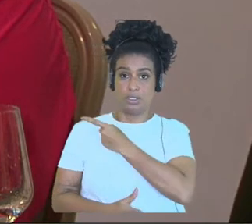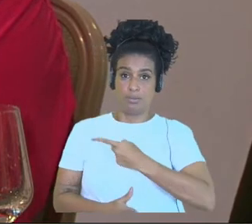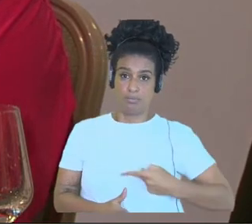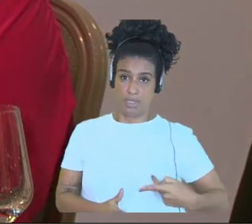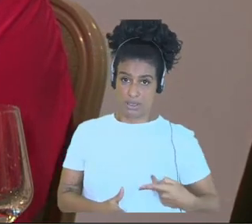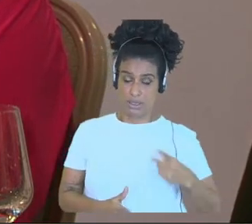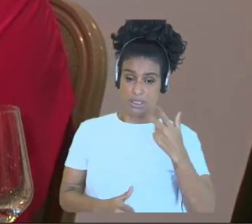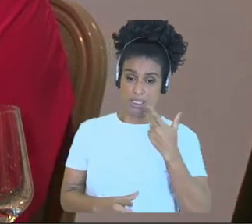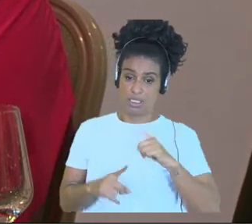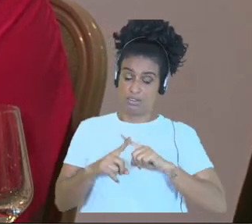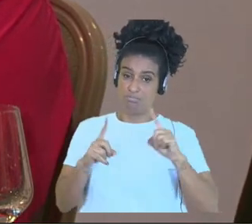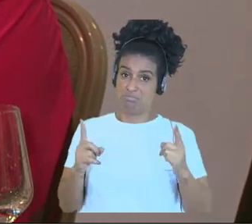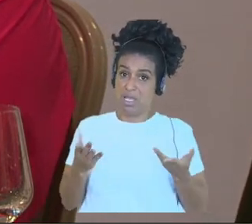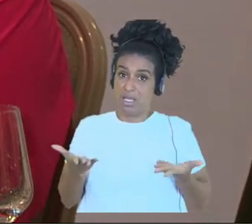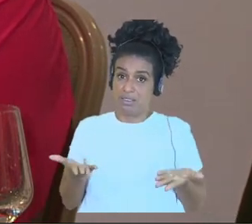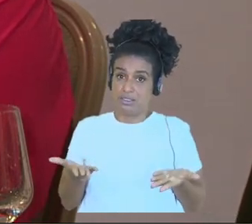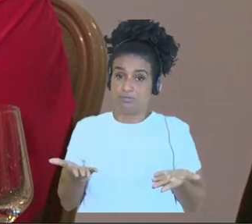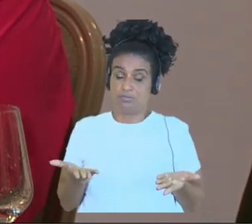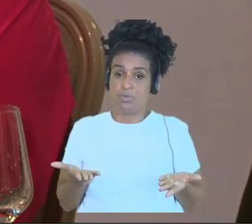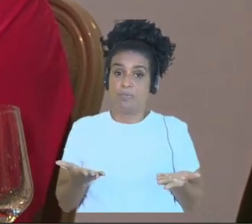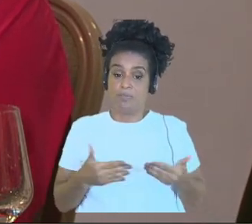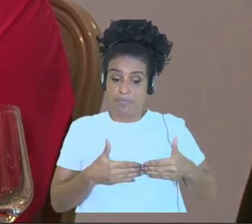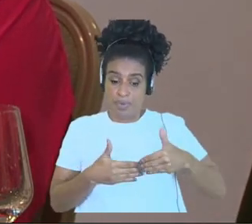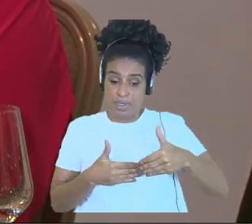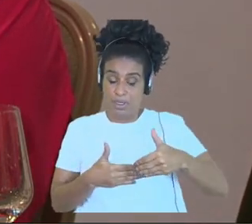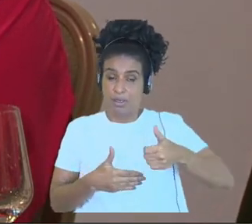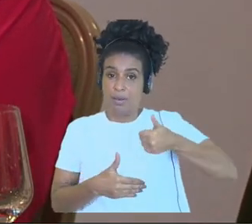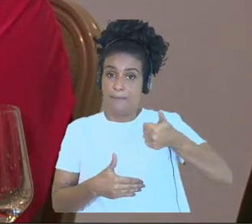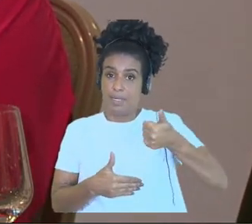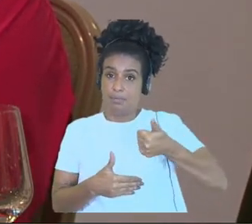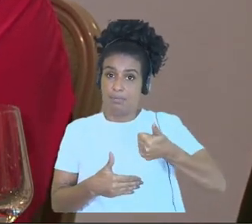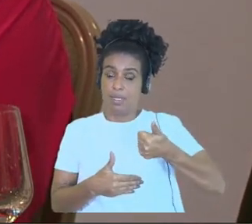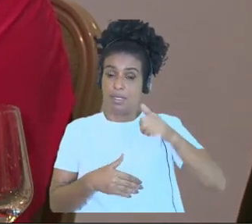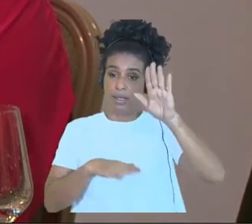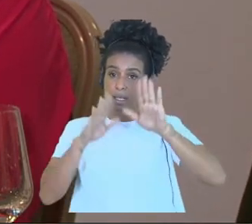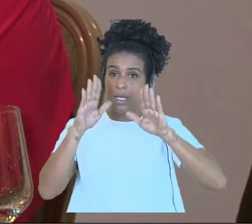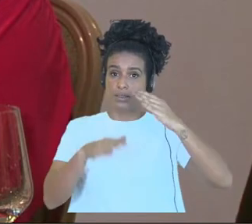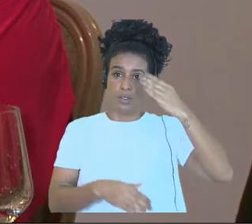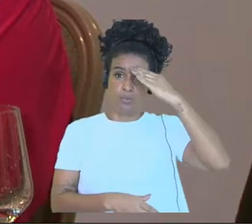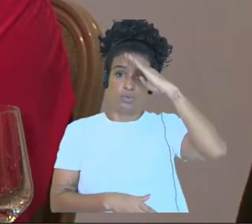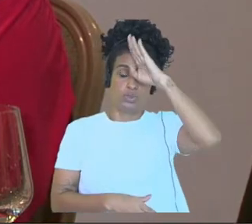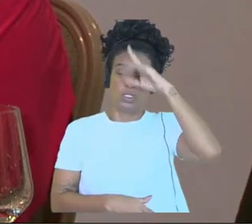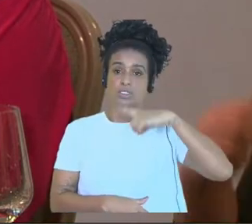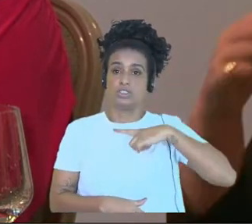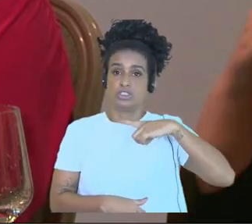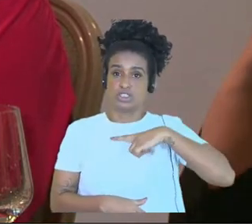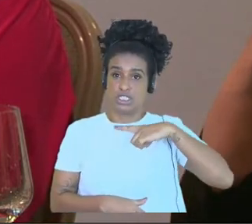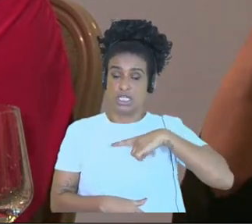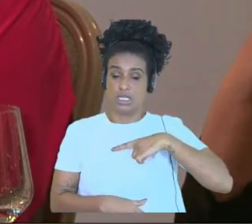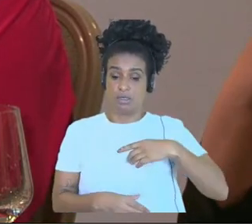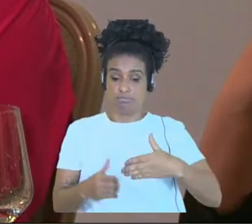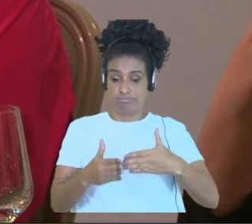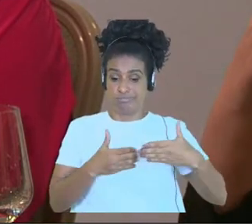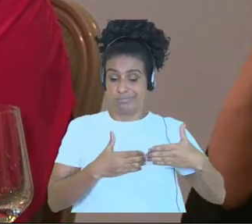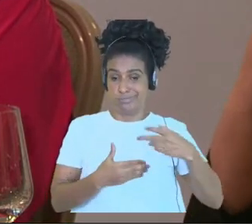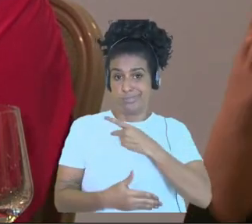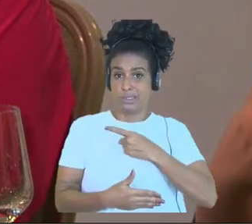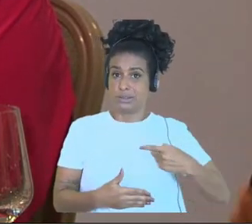que respondia. A partir da primeira eleição de Bolsonaro, você tem um presidente que se retira e um